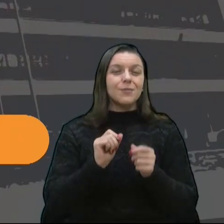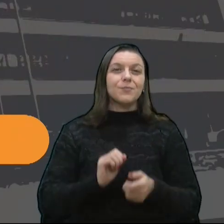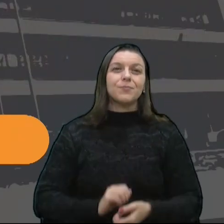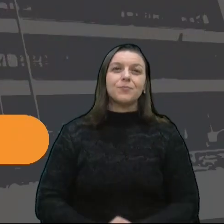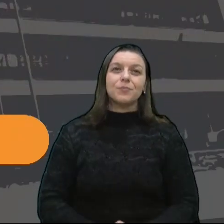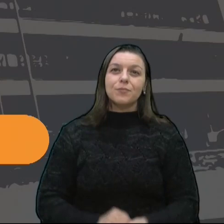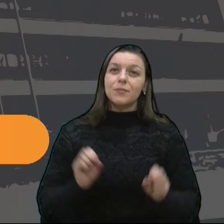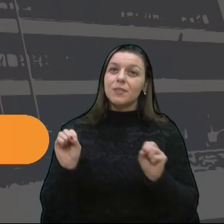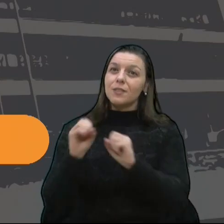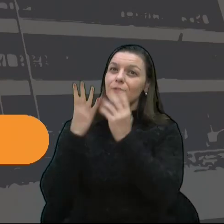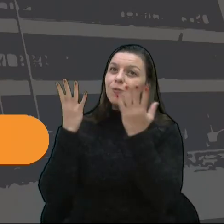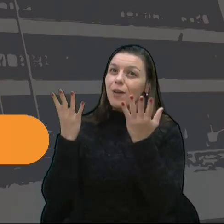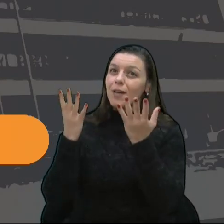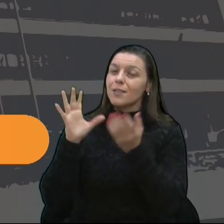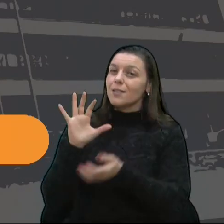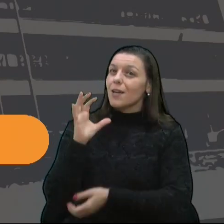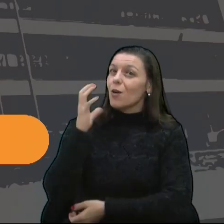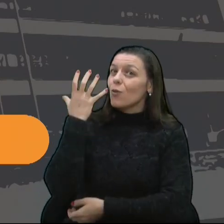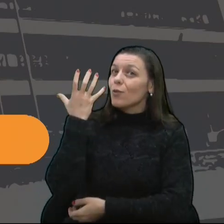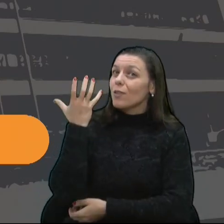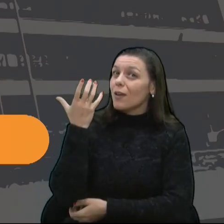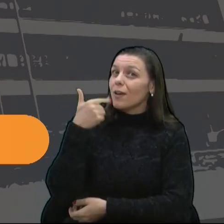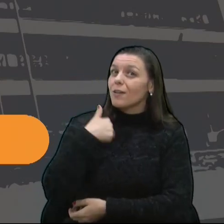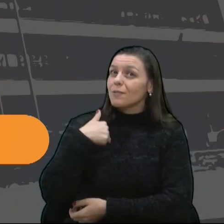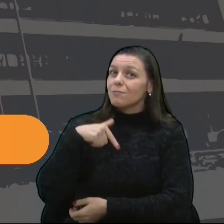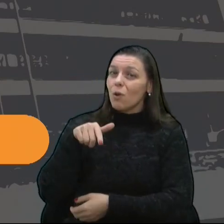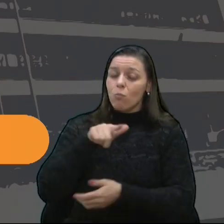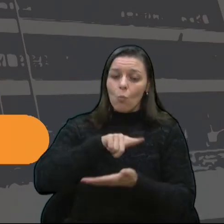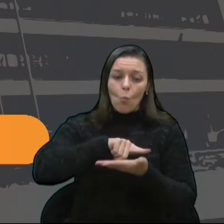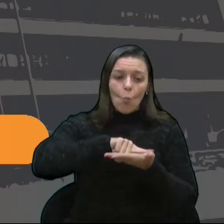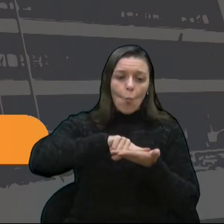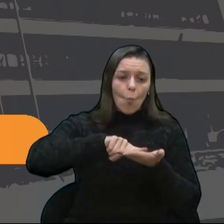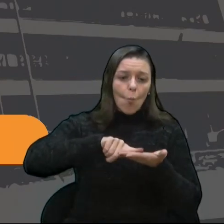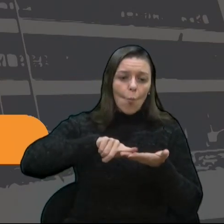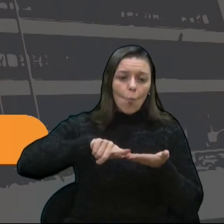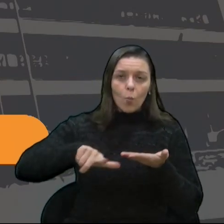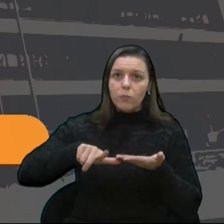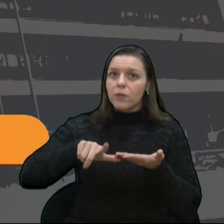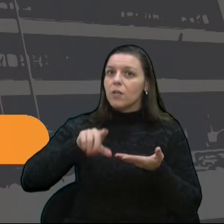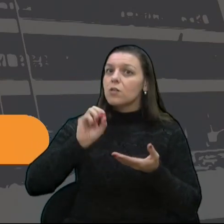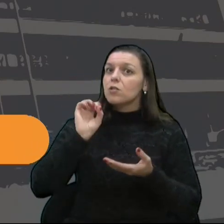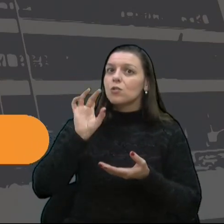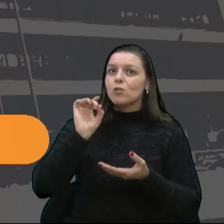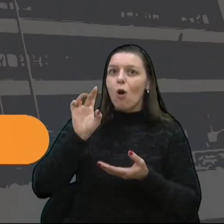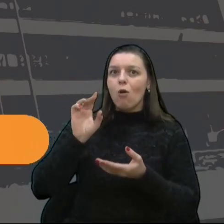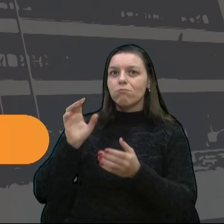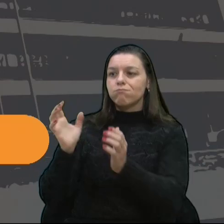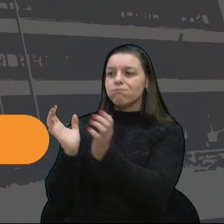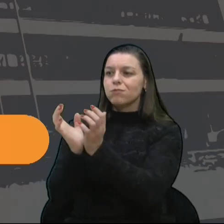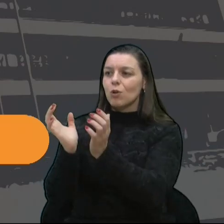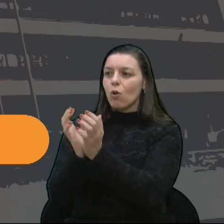aquela festa que acontece dentro do palácio, o palácio vazio, apenas as equipes lá dentro, né?